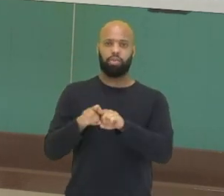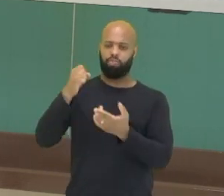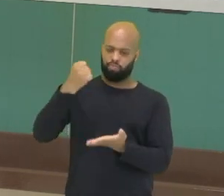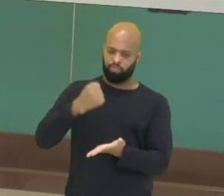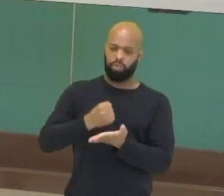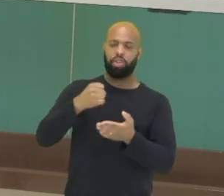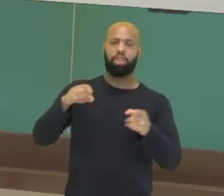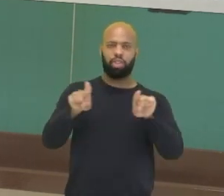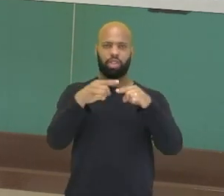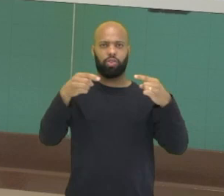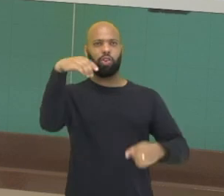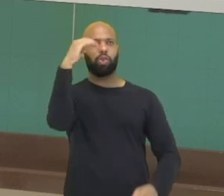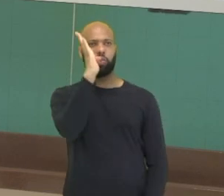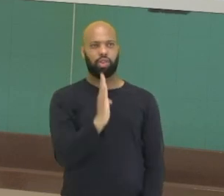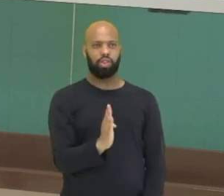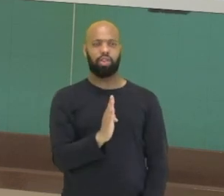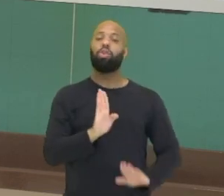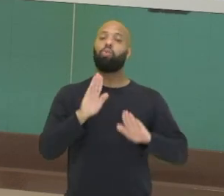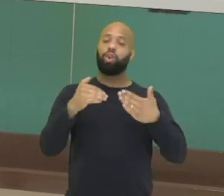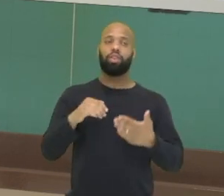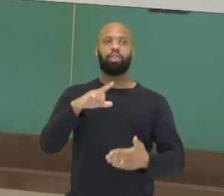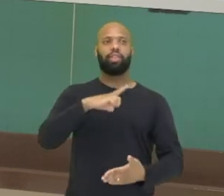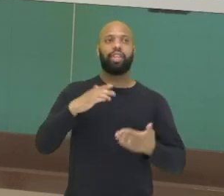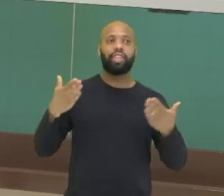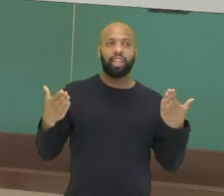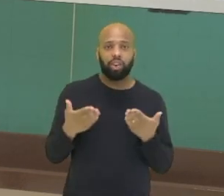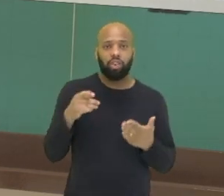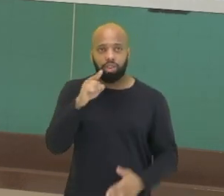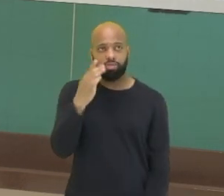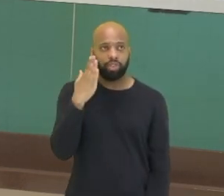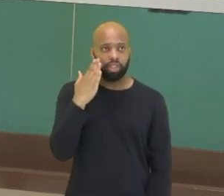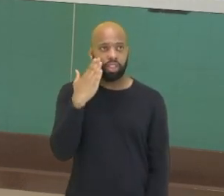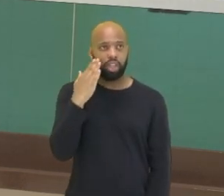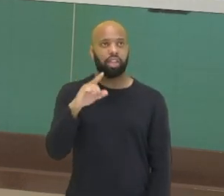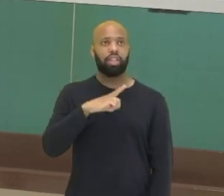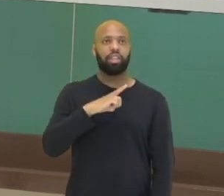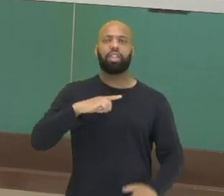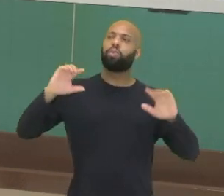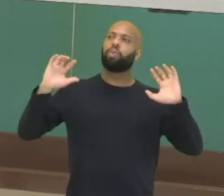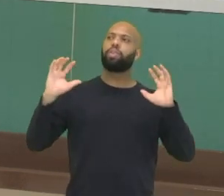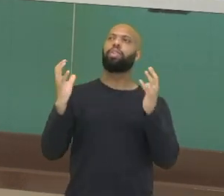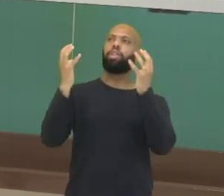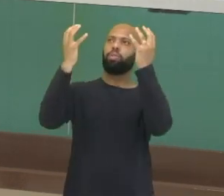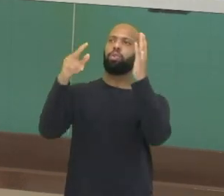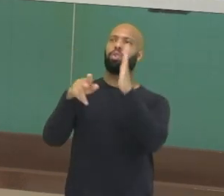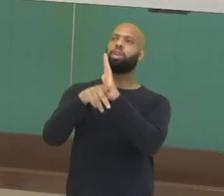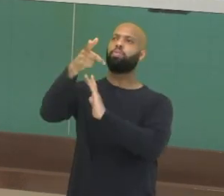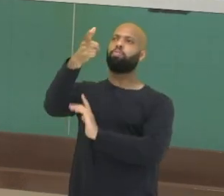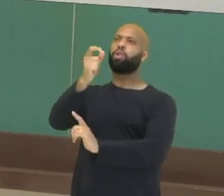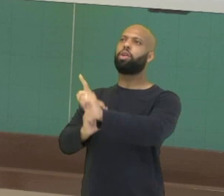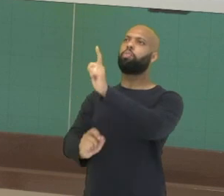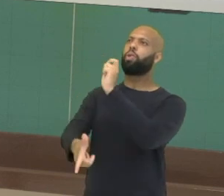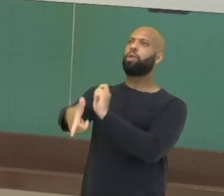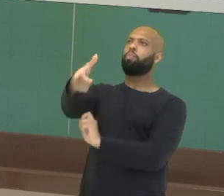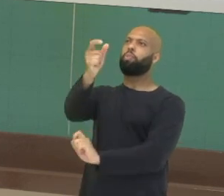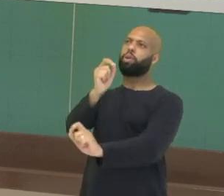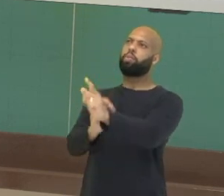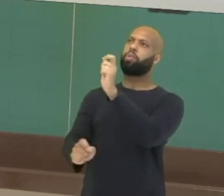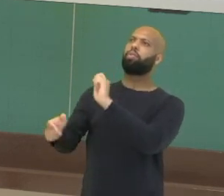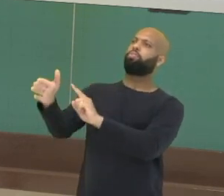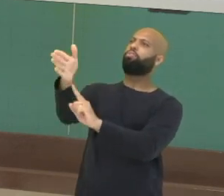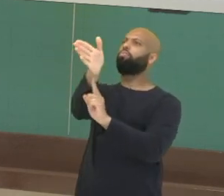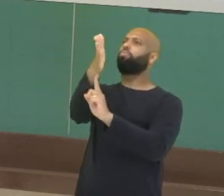E o hino nacional. E existe, agora você sabe que existe uma cerimônia para o hasteamento e o arreamento